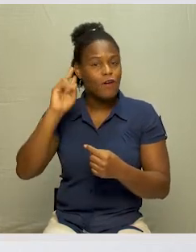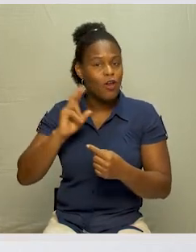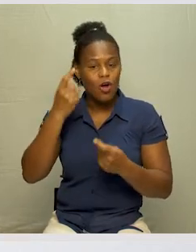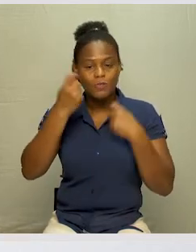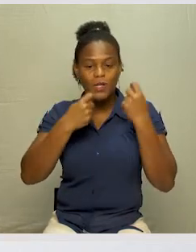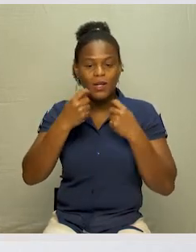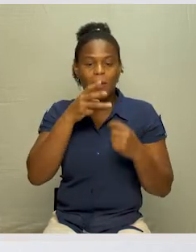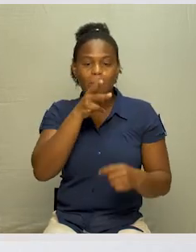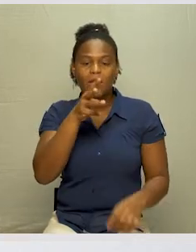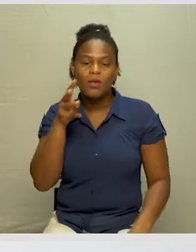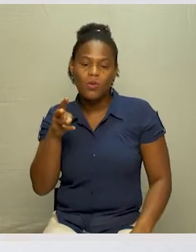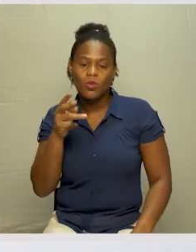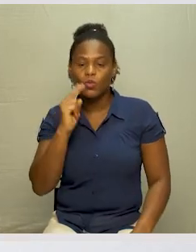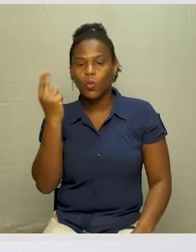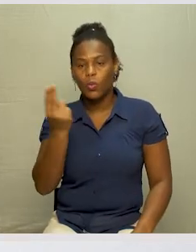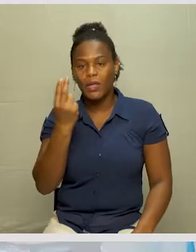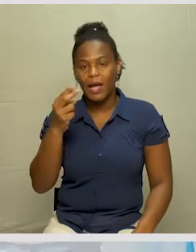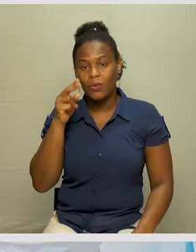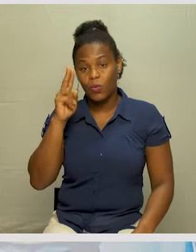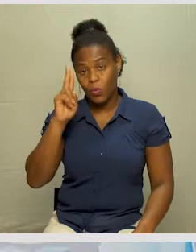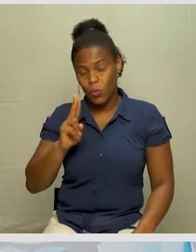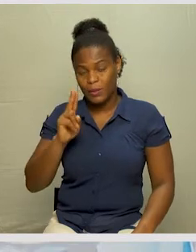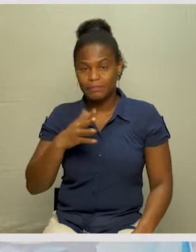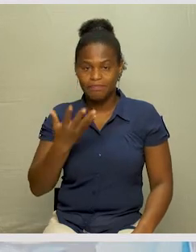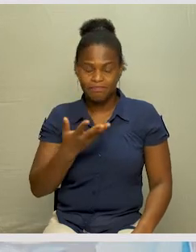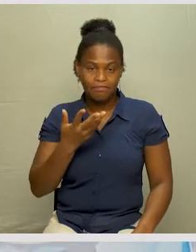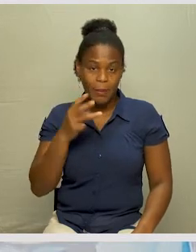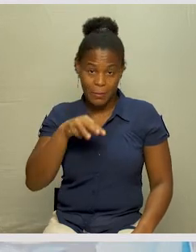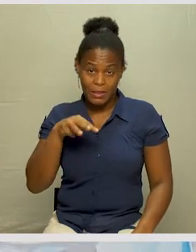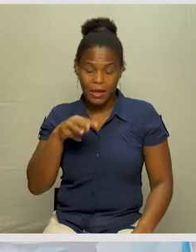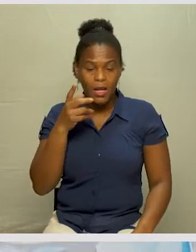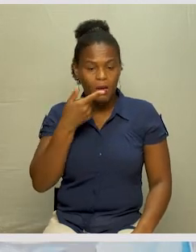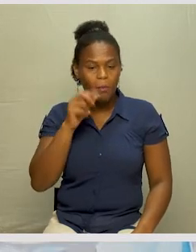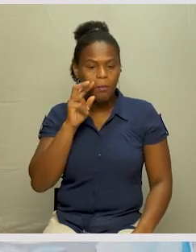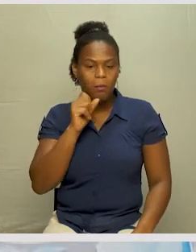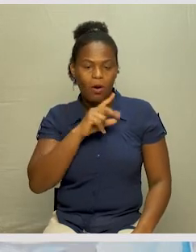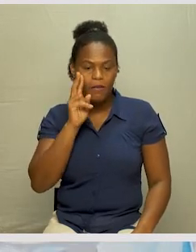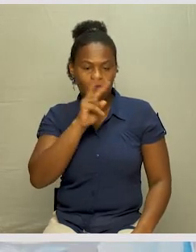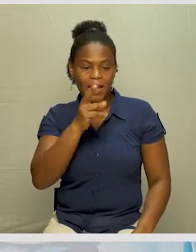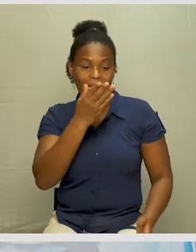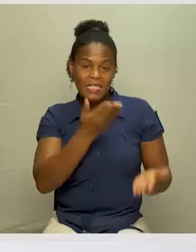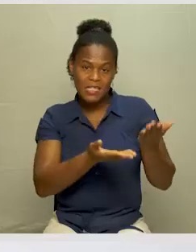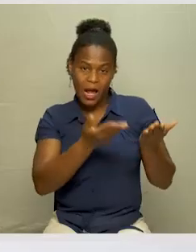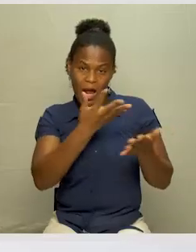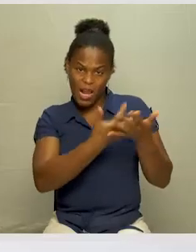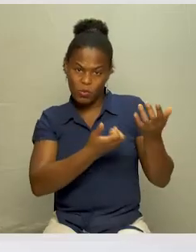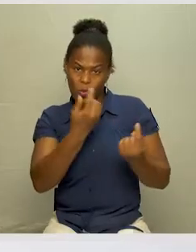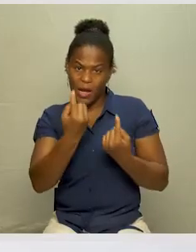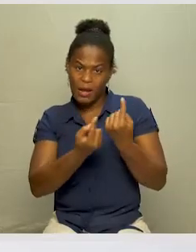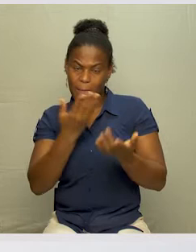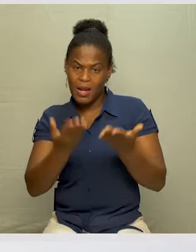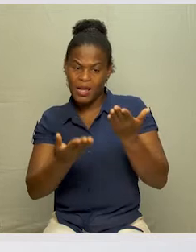valores expressos em milhões de unidades monetárias. Vocês podem ver, aqui vocês têm saldo de cada balança,